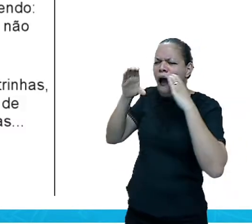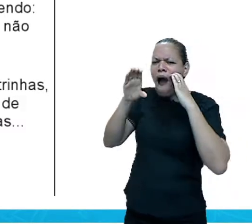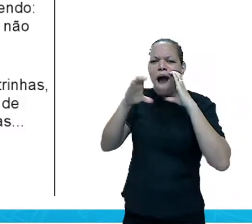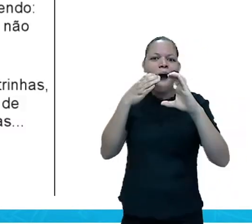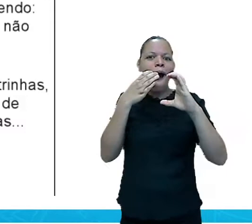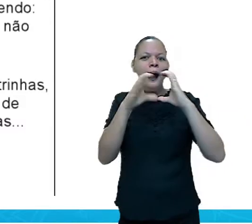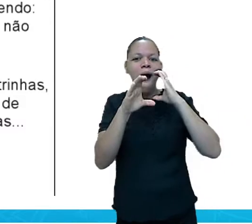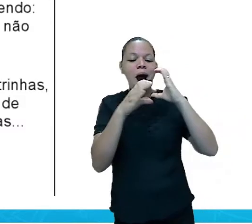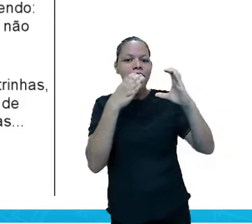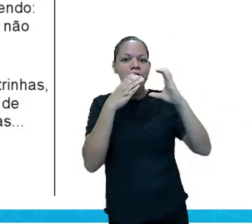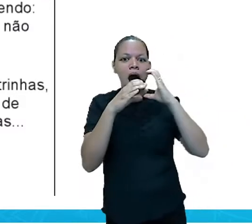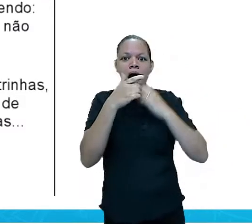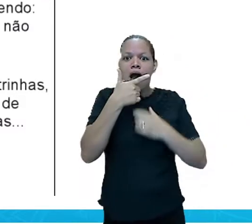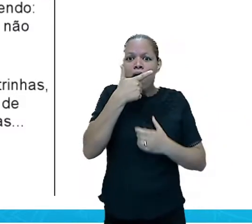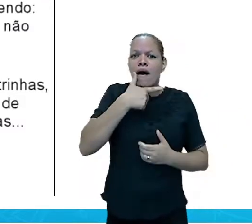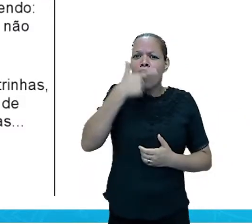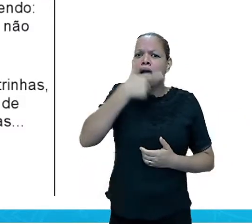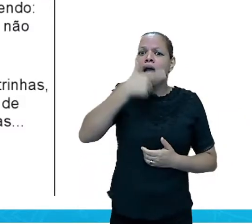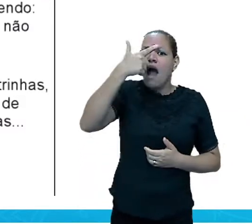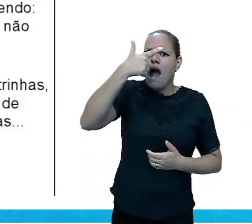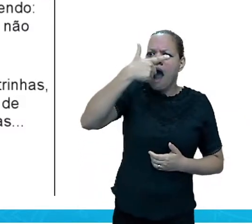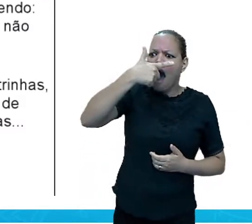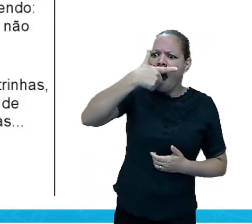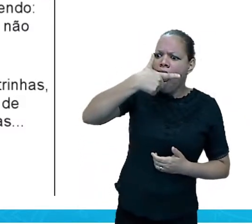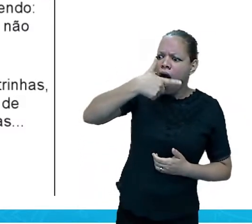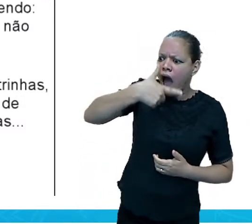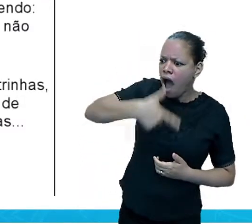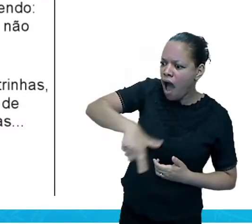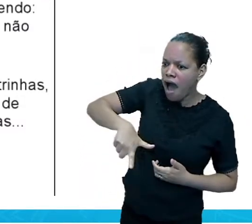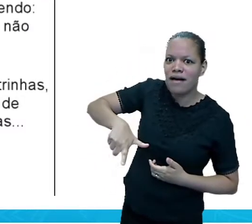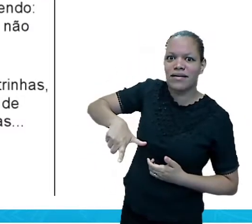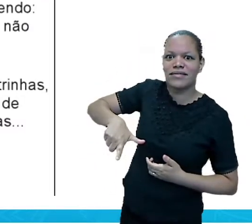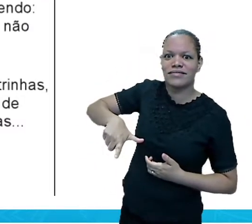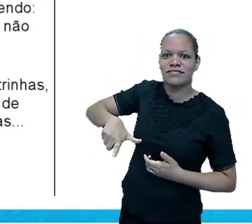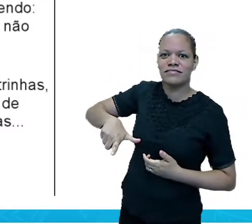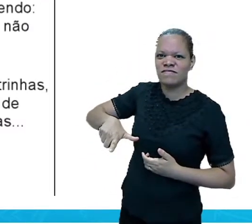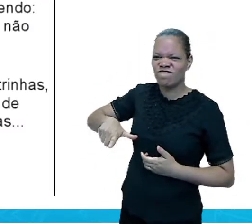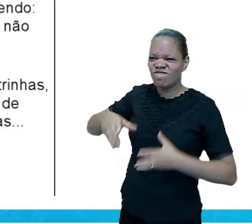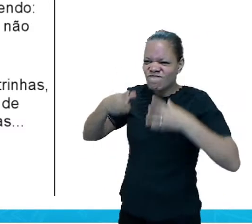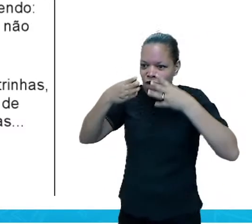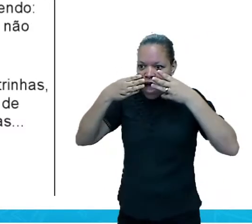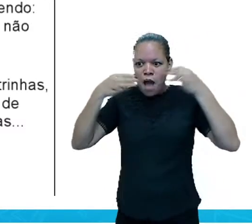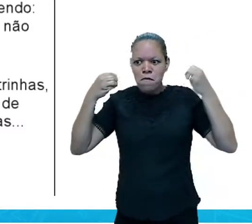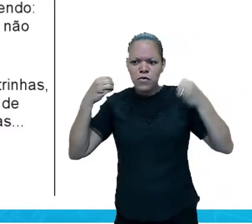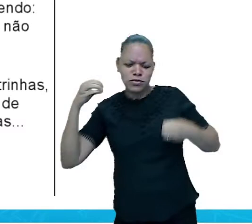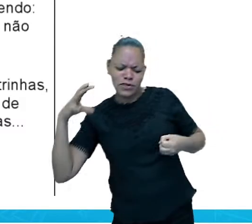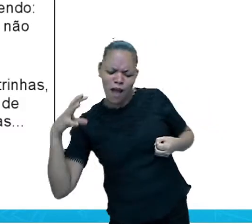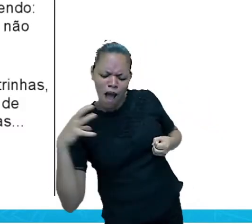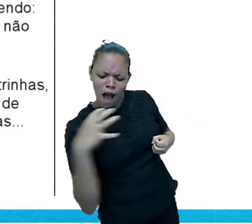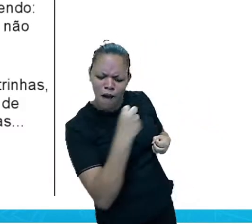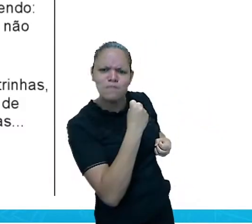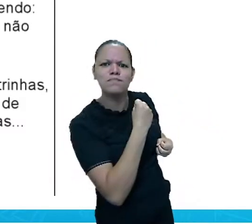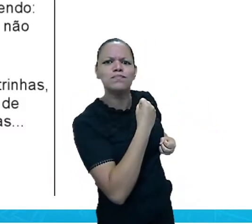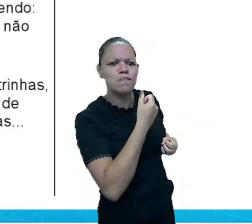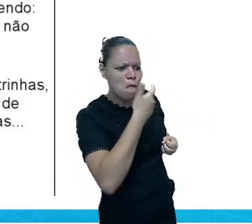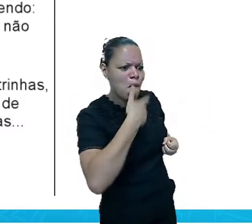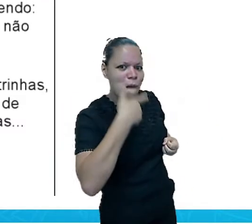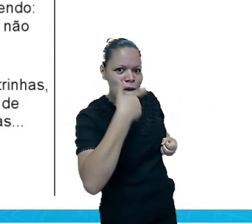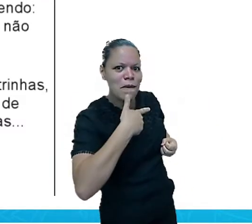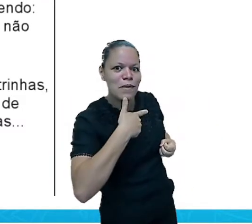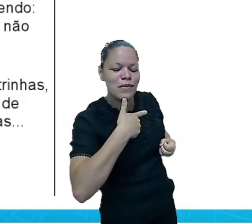Cró! O queijo veio abaixo, claro, e a raposa abocanhou